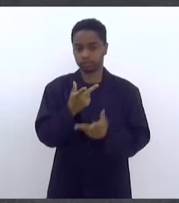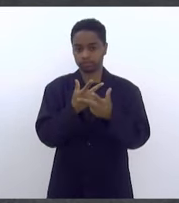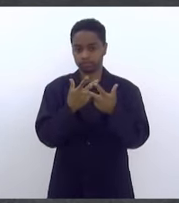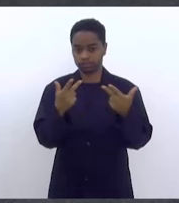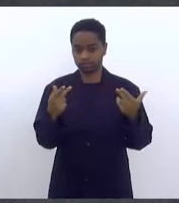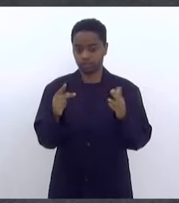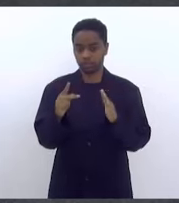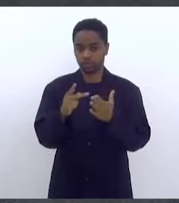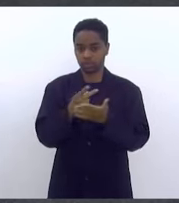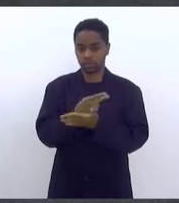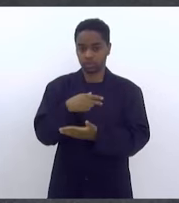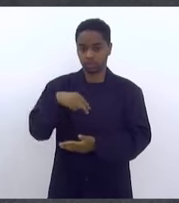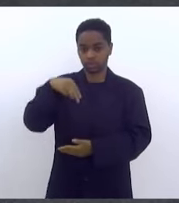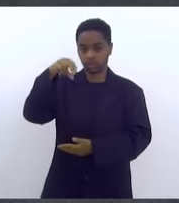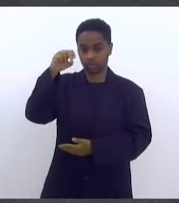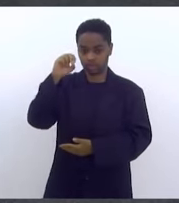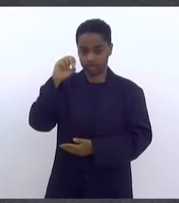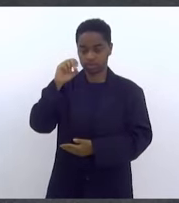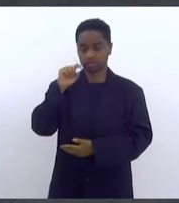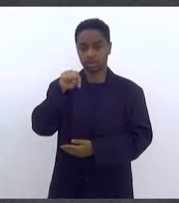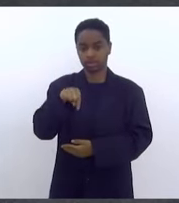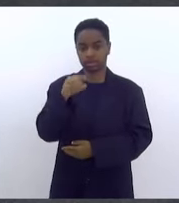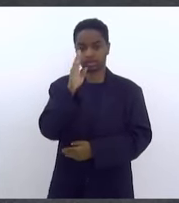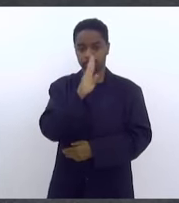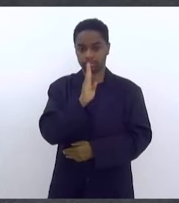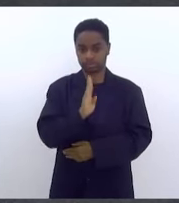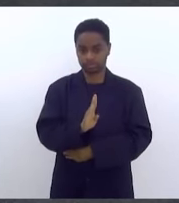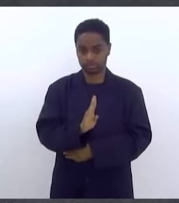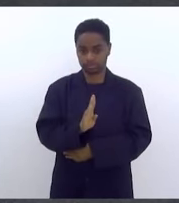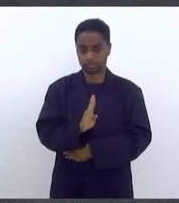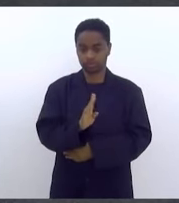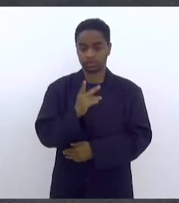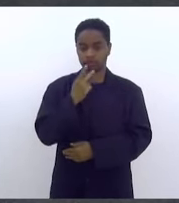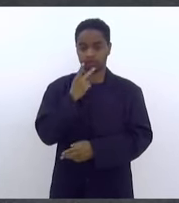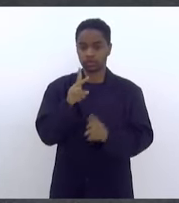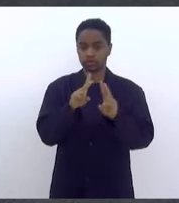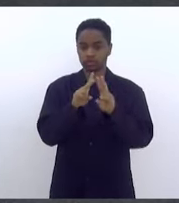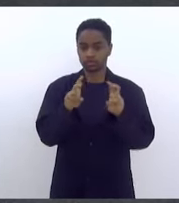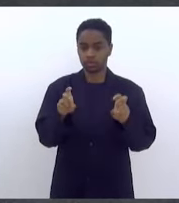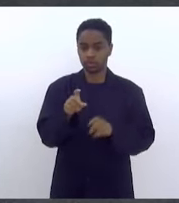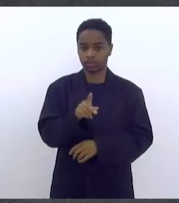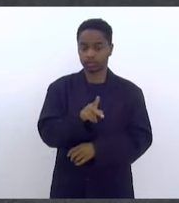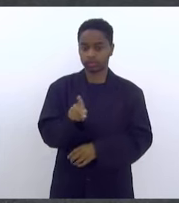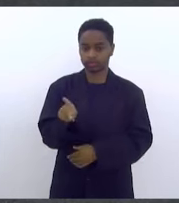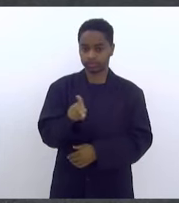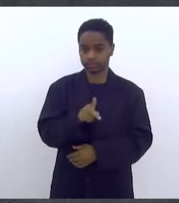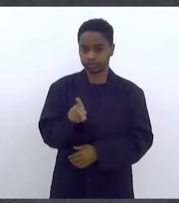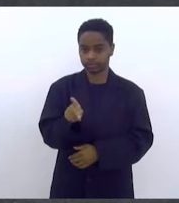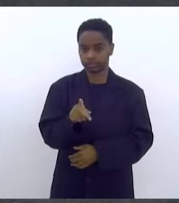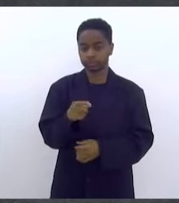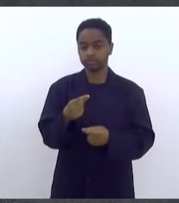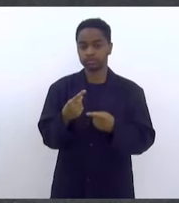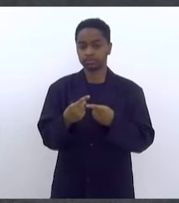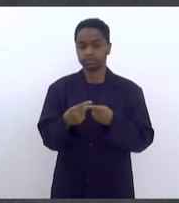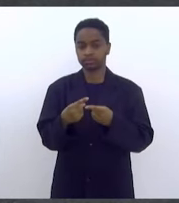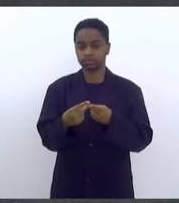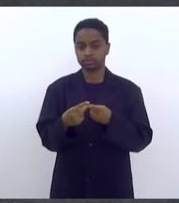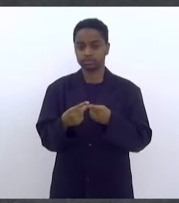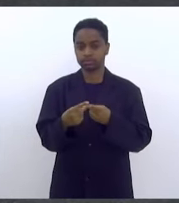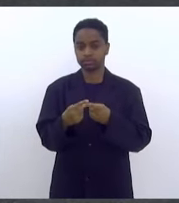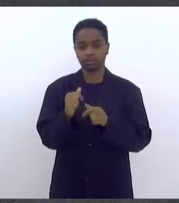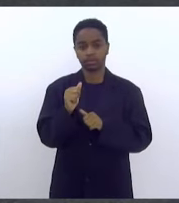do Nordeste do Brasil, de um professor que tinha se transformado